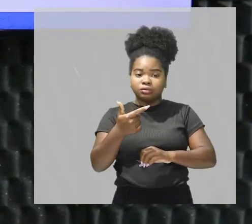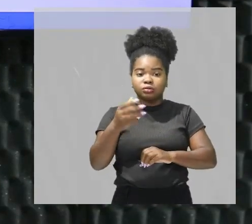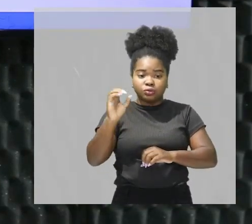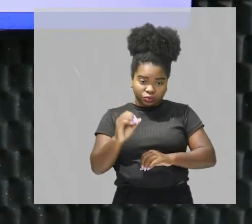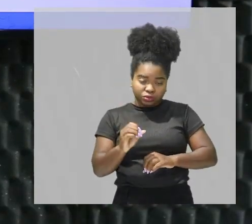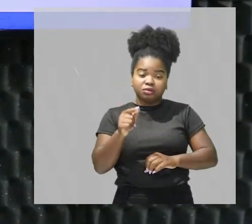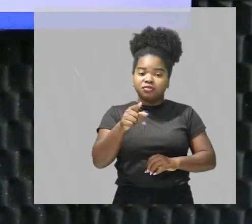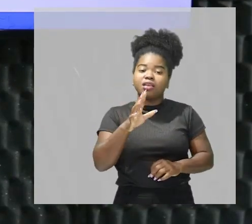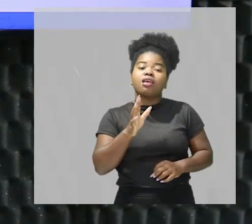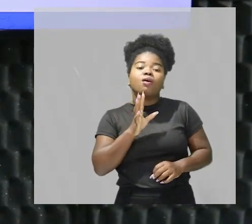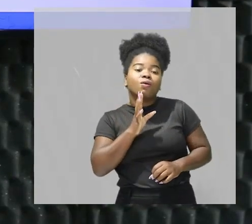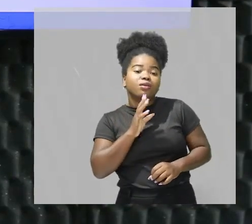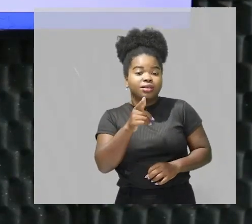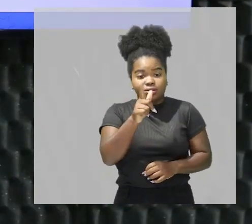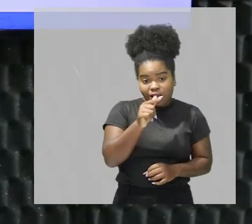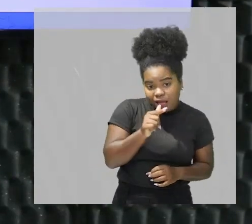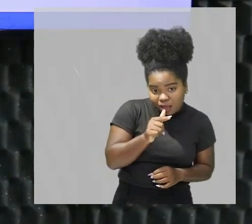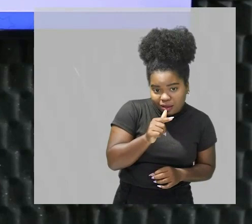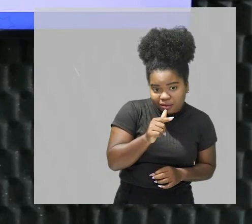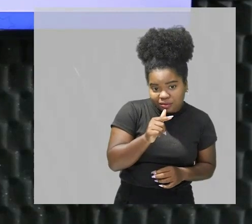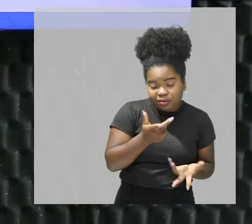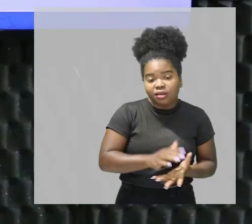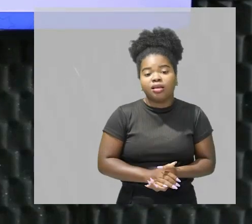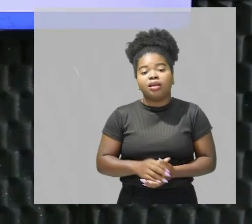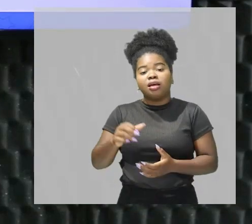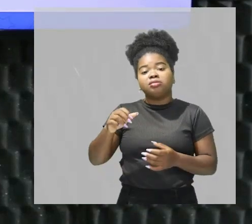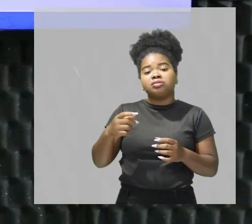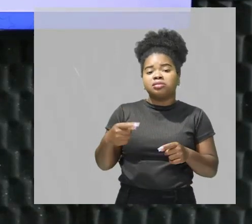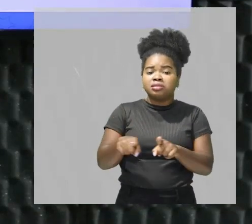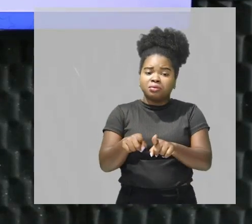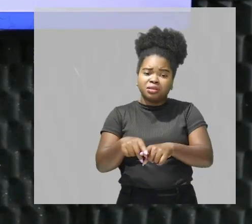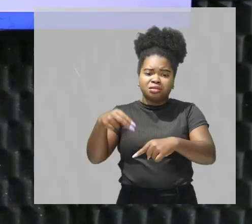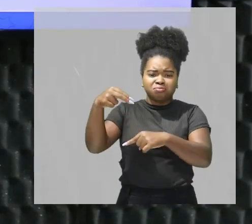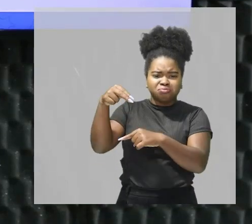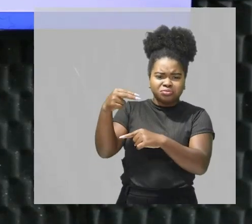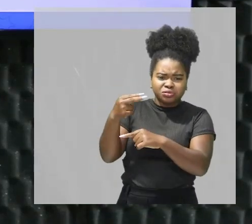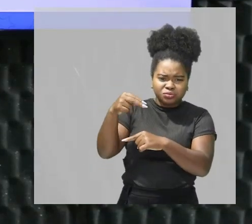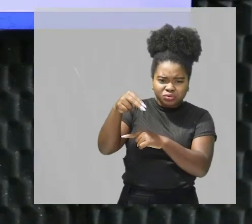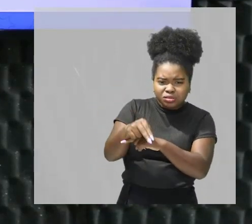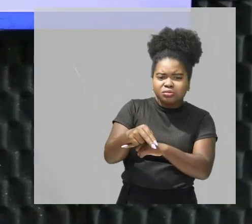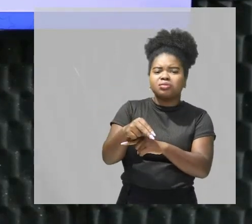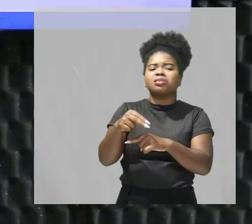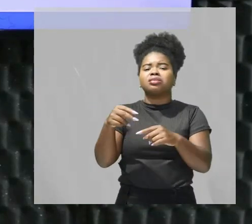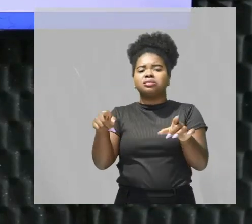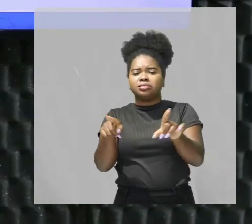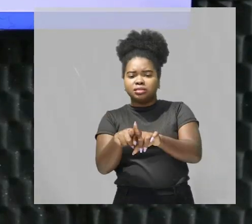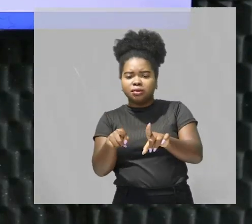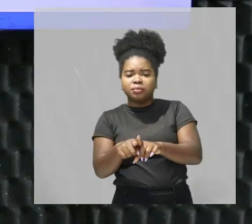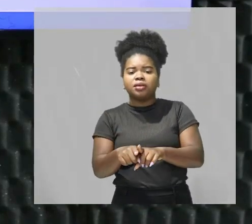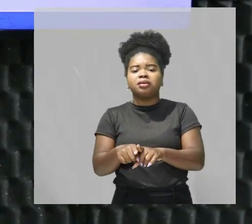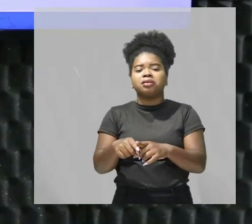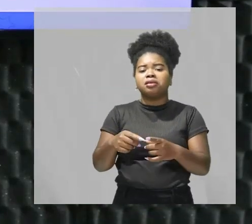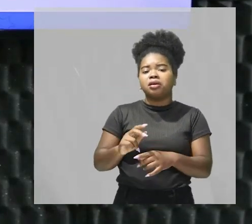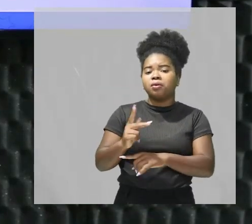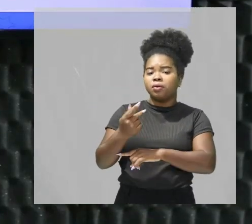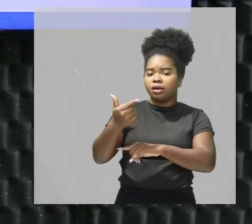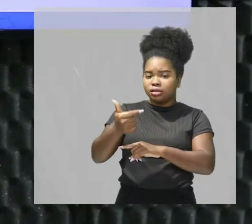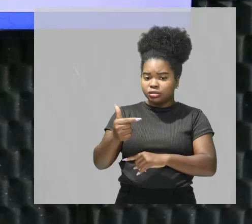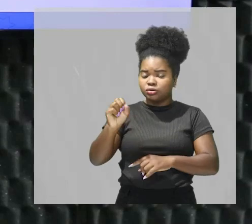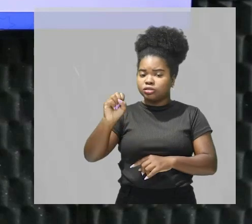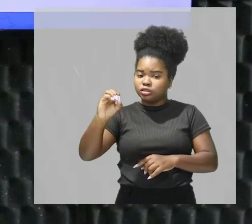conhece, a fórmula química da água. Eu tenho o gás nitrogênio, o N2, o ácido sulfúrico, o